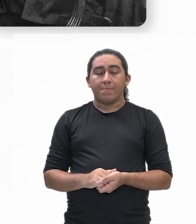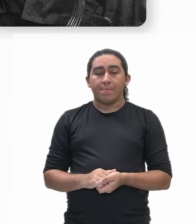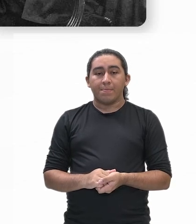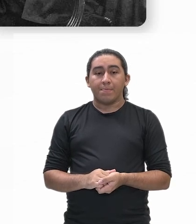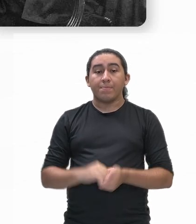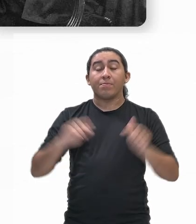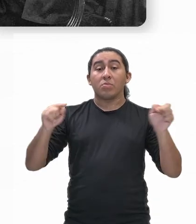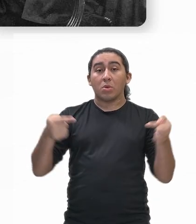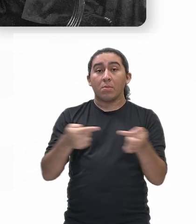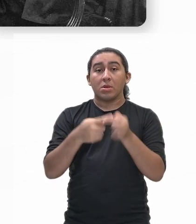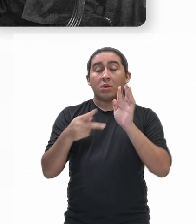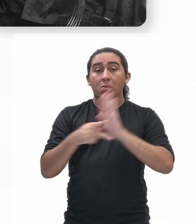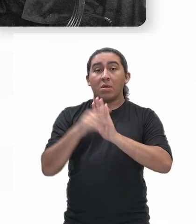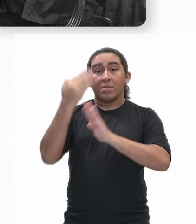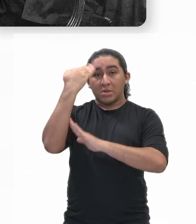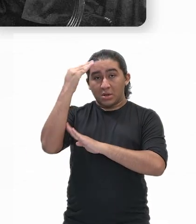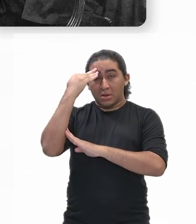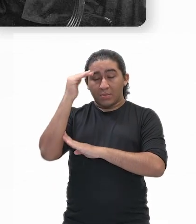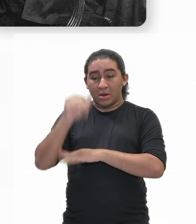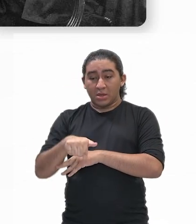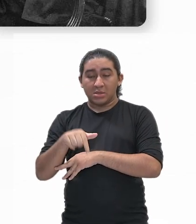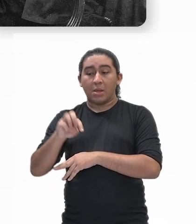Combinam-se a interpretação